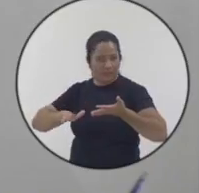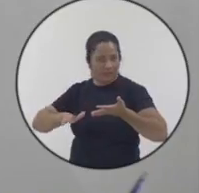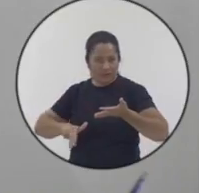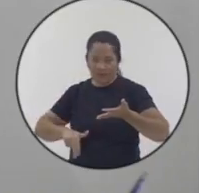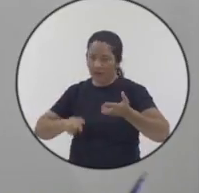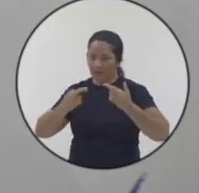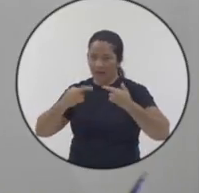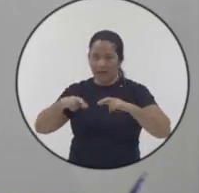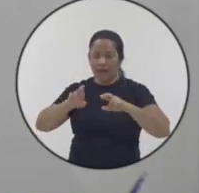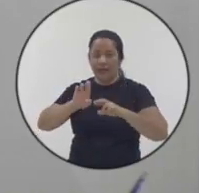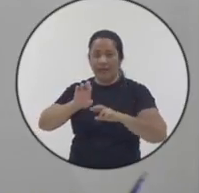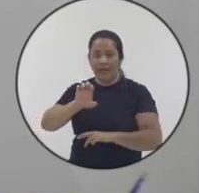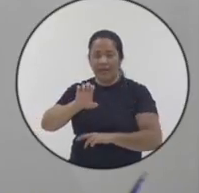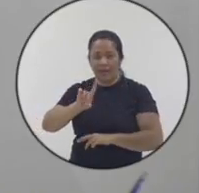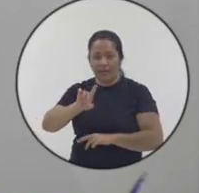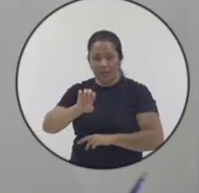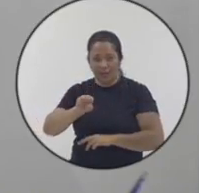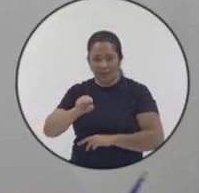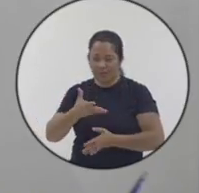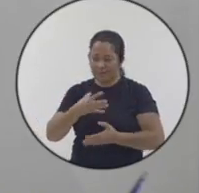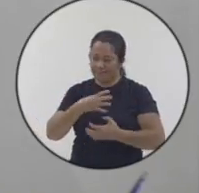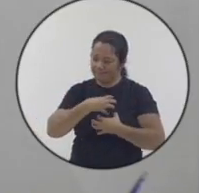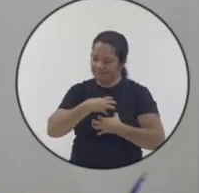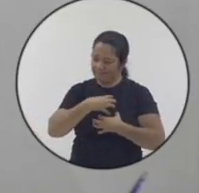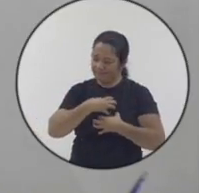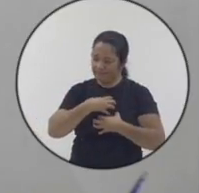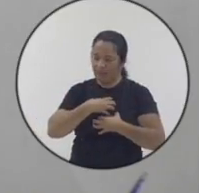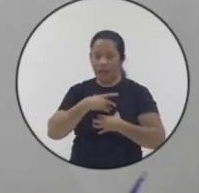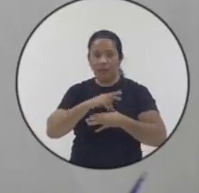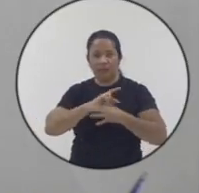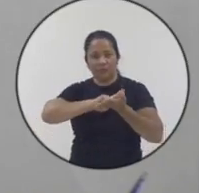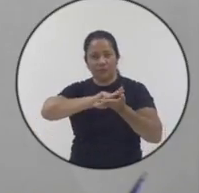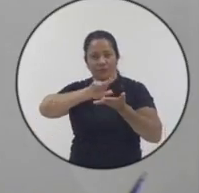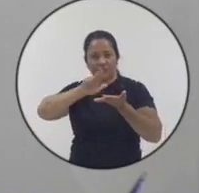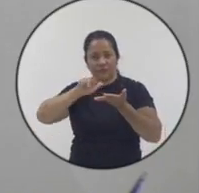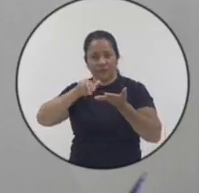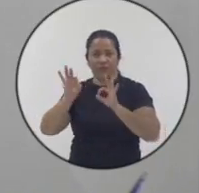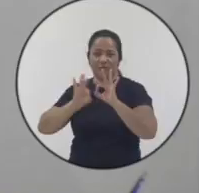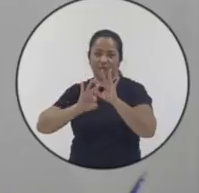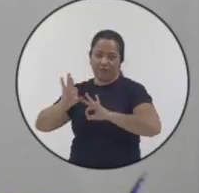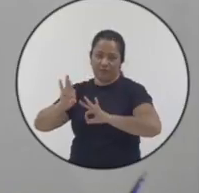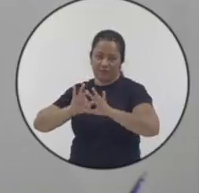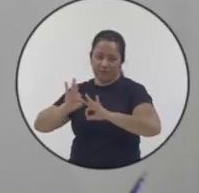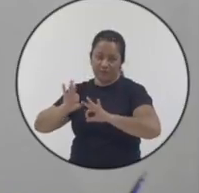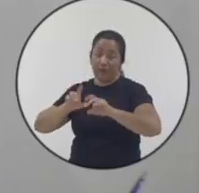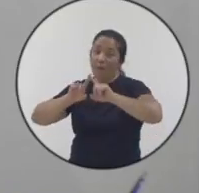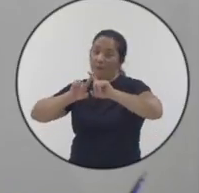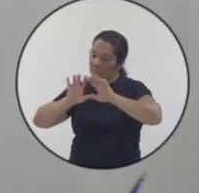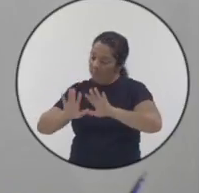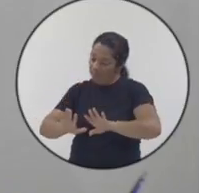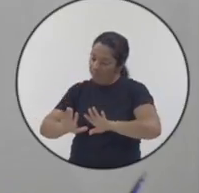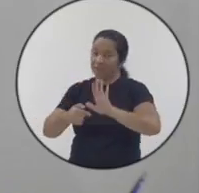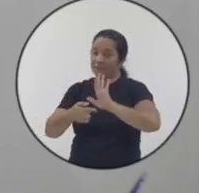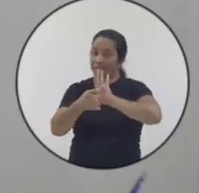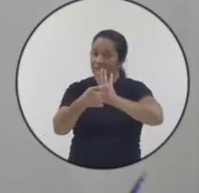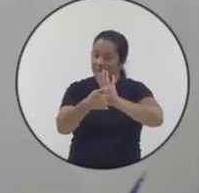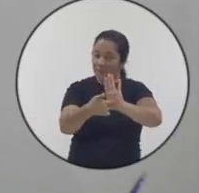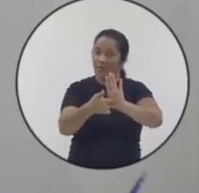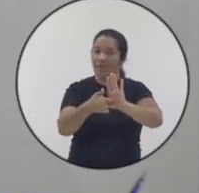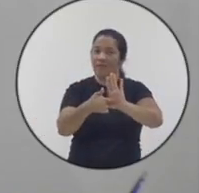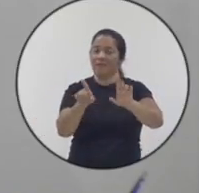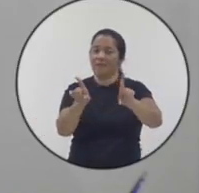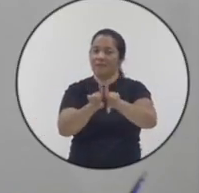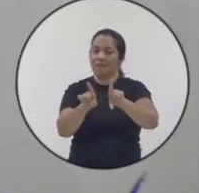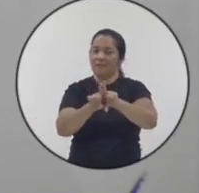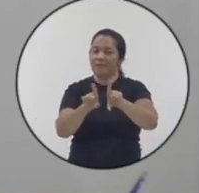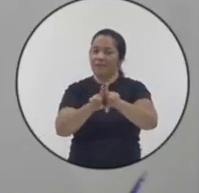redes, é uma diversidade de modos de se organizar, mas, antes de mais nada, nos mostra a importância de estarmos organizados,